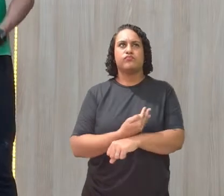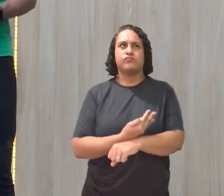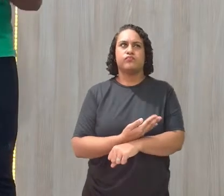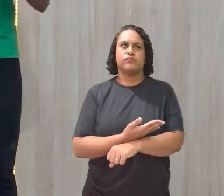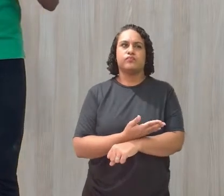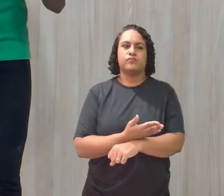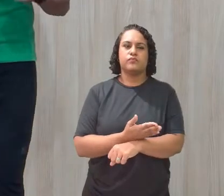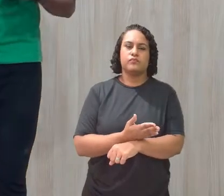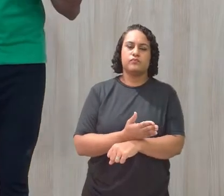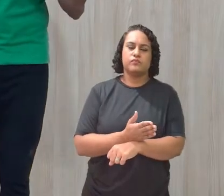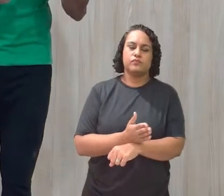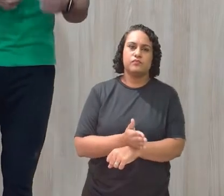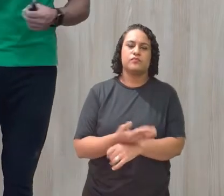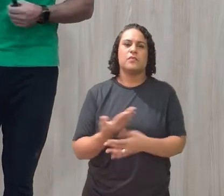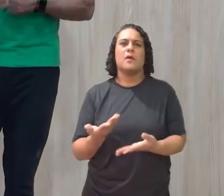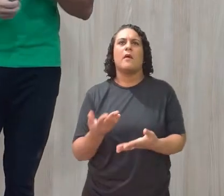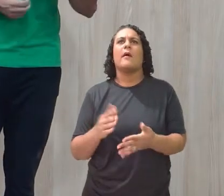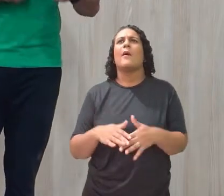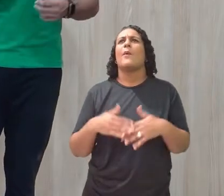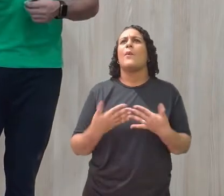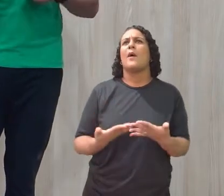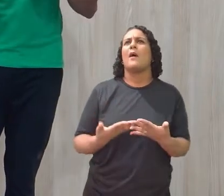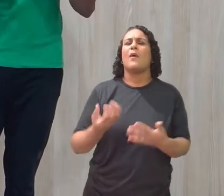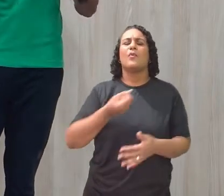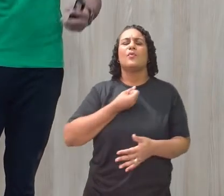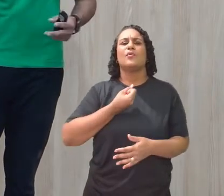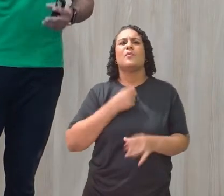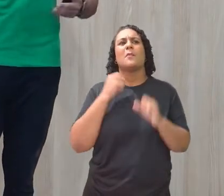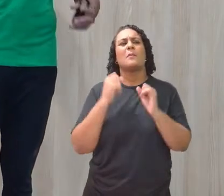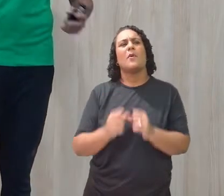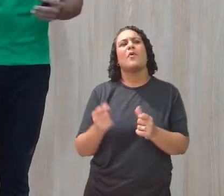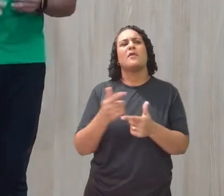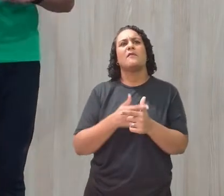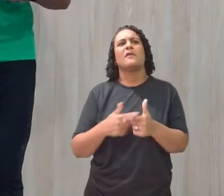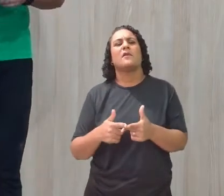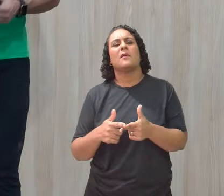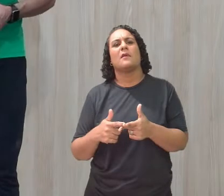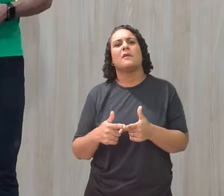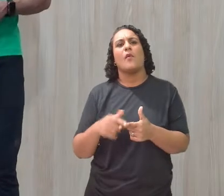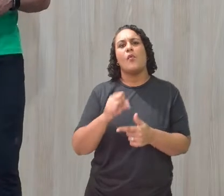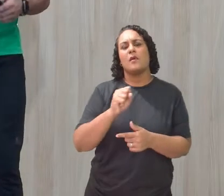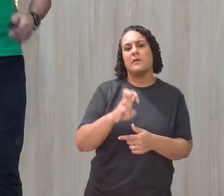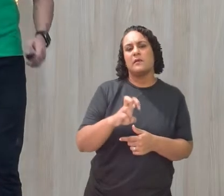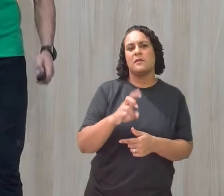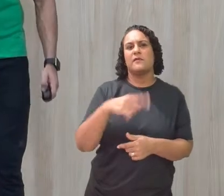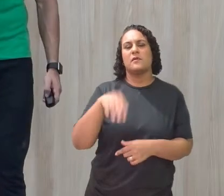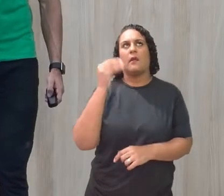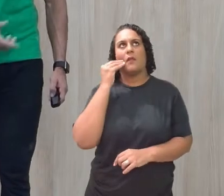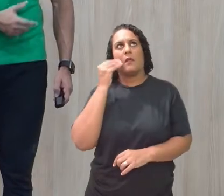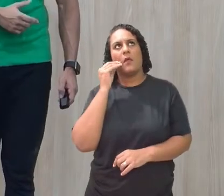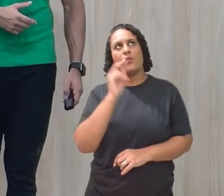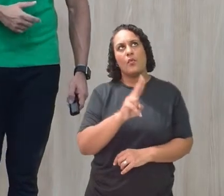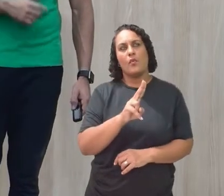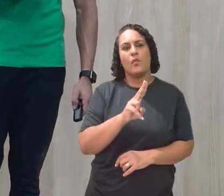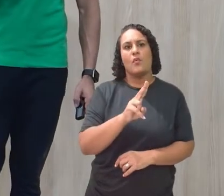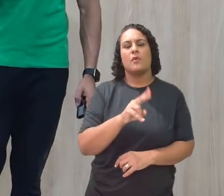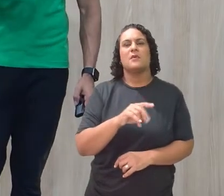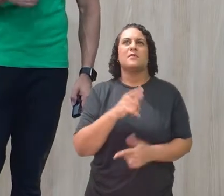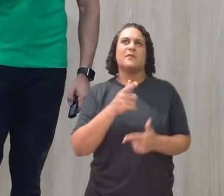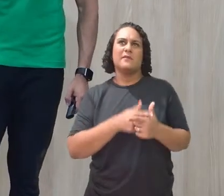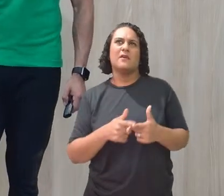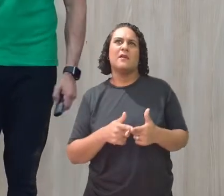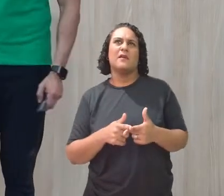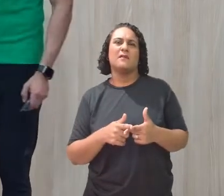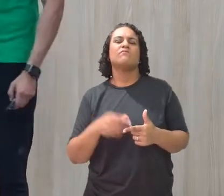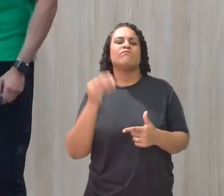né, procurando os números que dava para dividir o 85, por exemplo. Aí você ia tentar lá com o 2. Ah, dá para